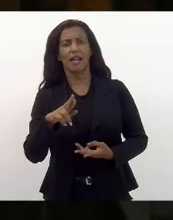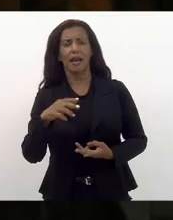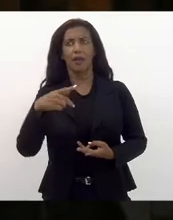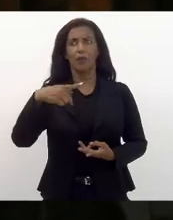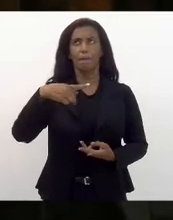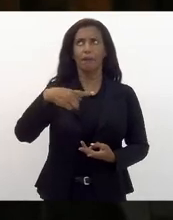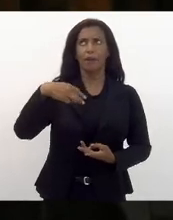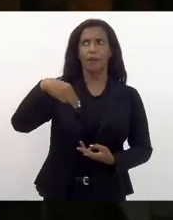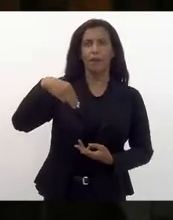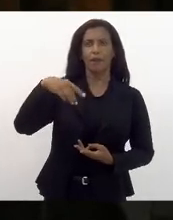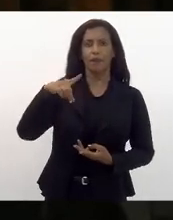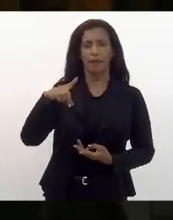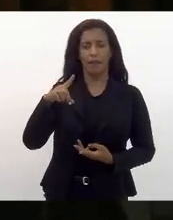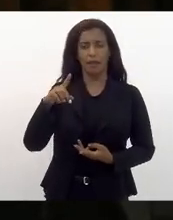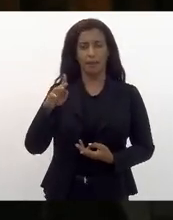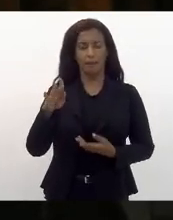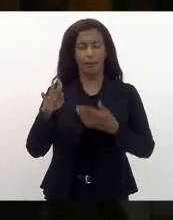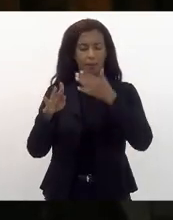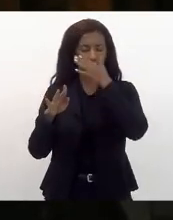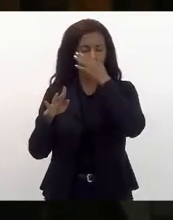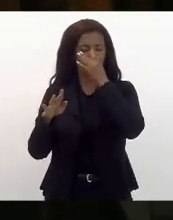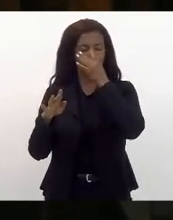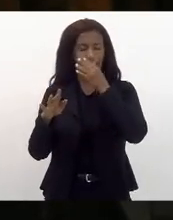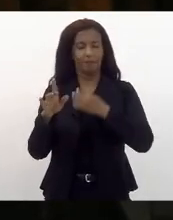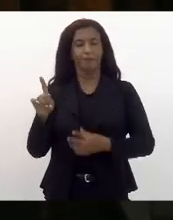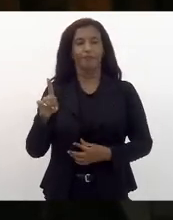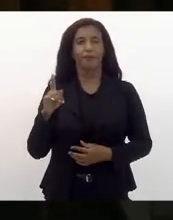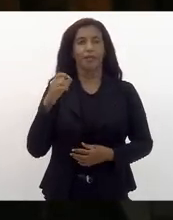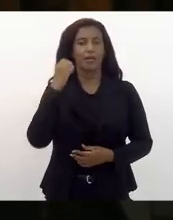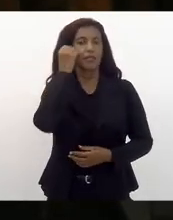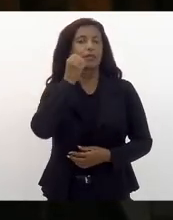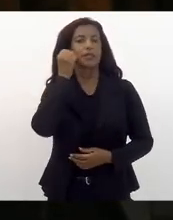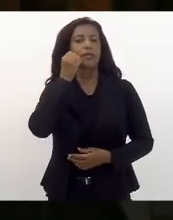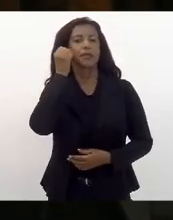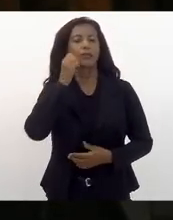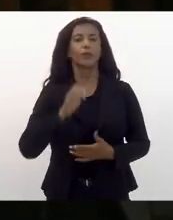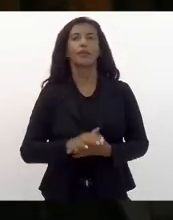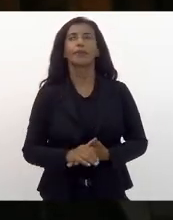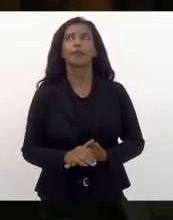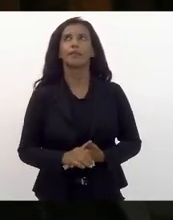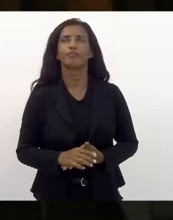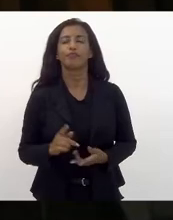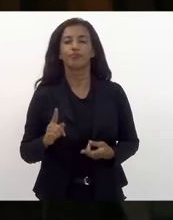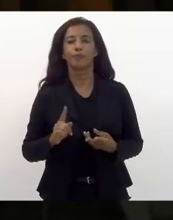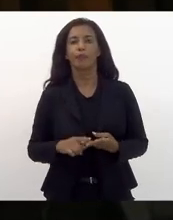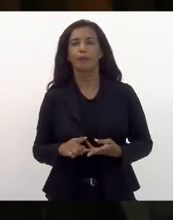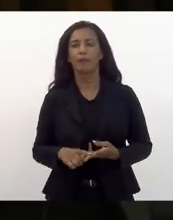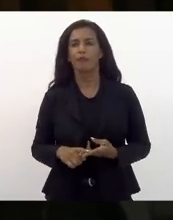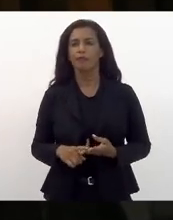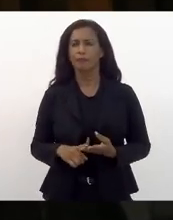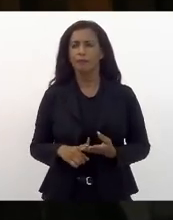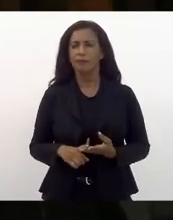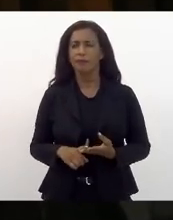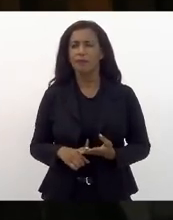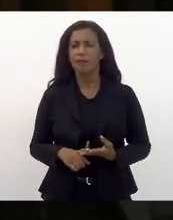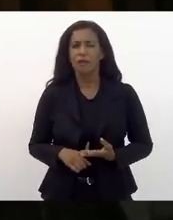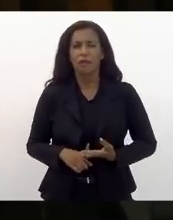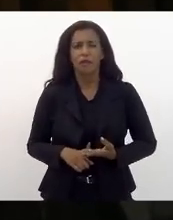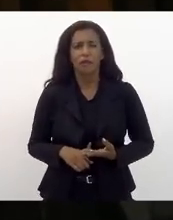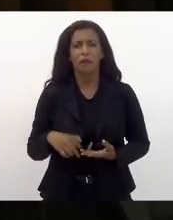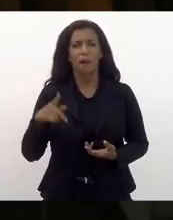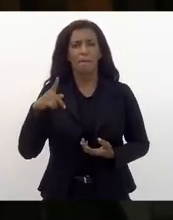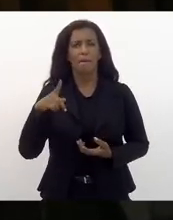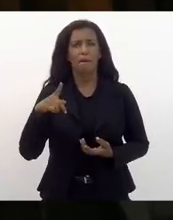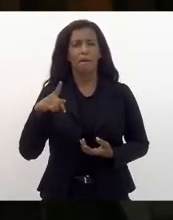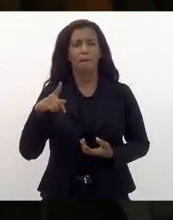PMDB à candidatura da Senadora Sim Fábio sobrenome